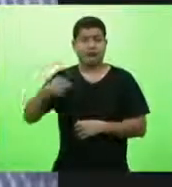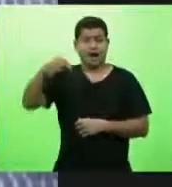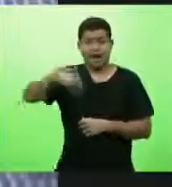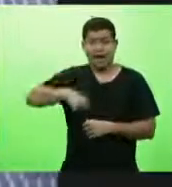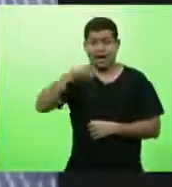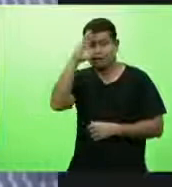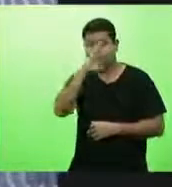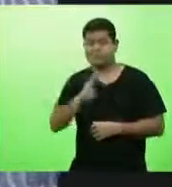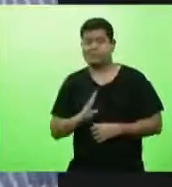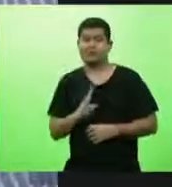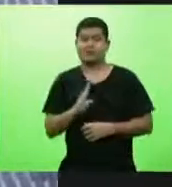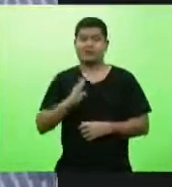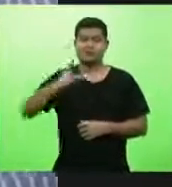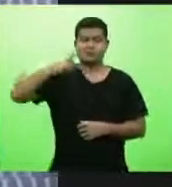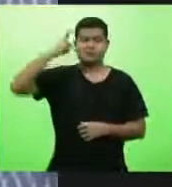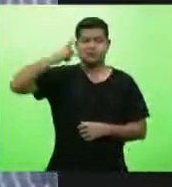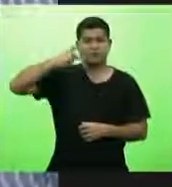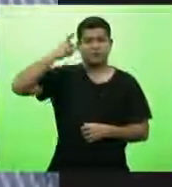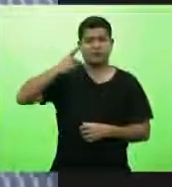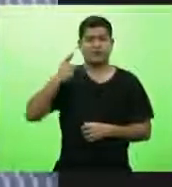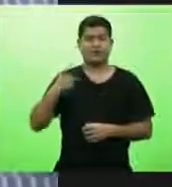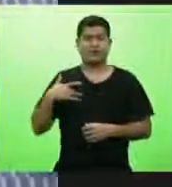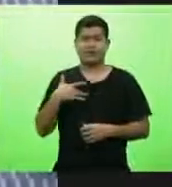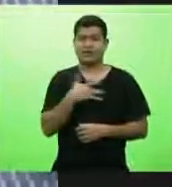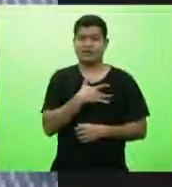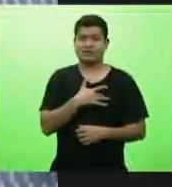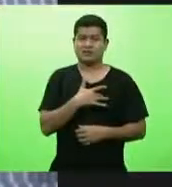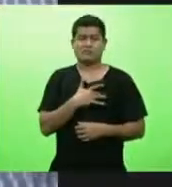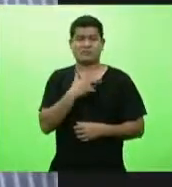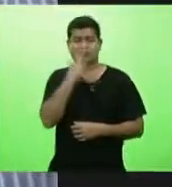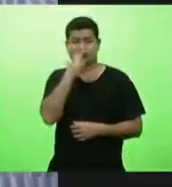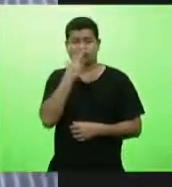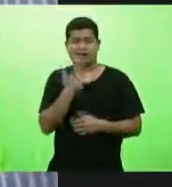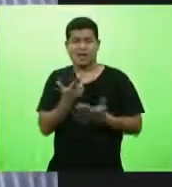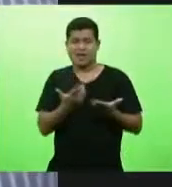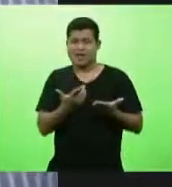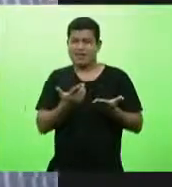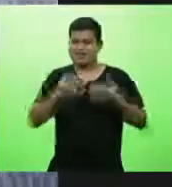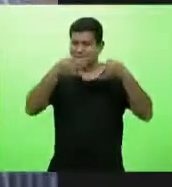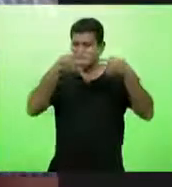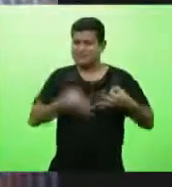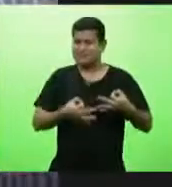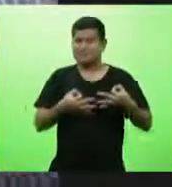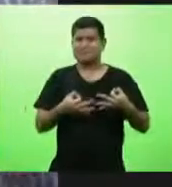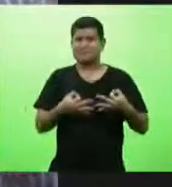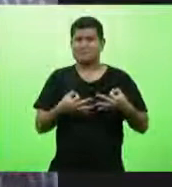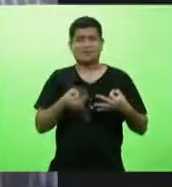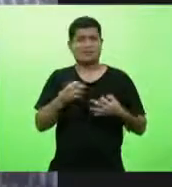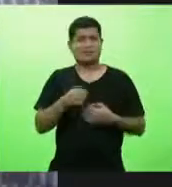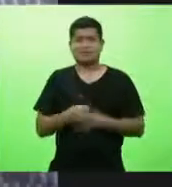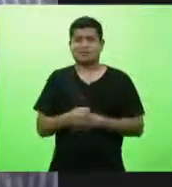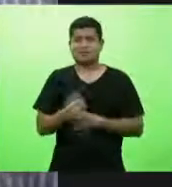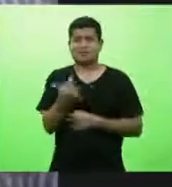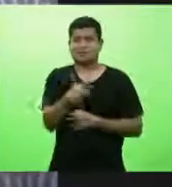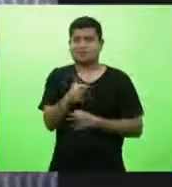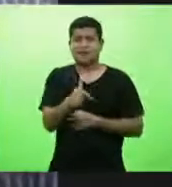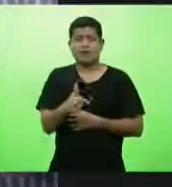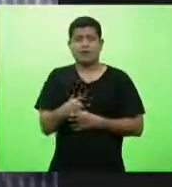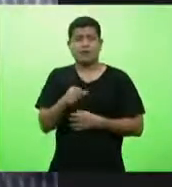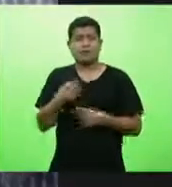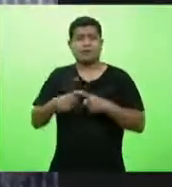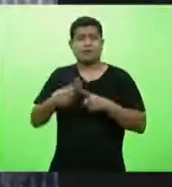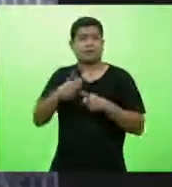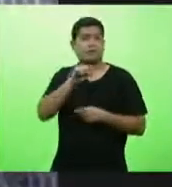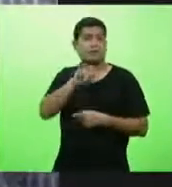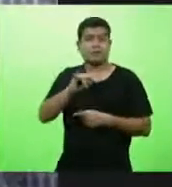a nossa política do Brasil, ela não pode estar certa. Ela não pode estar certa. Se nós formos analisar todos